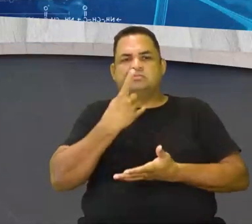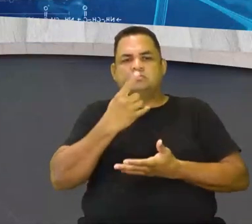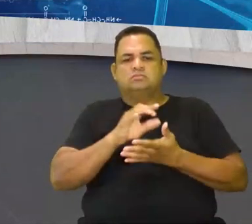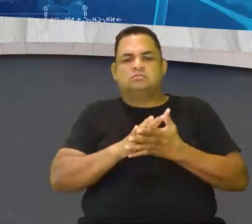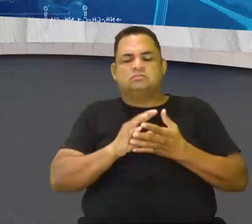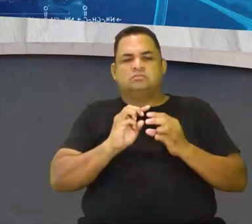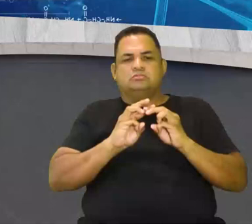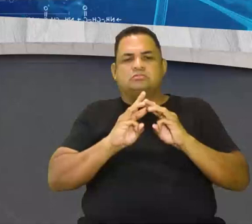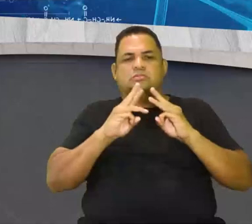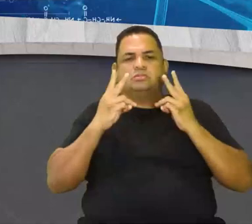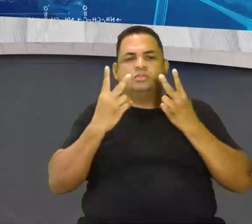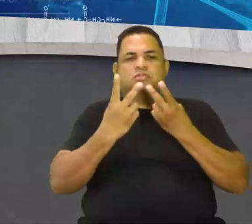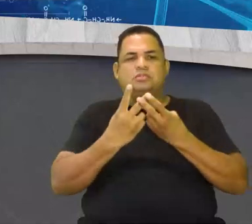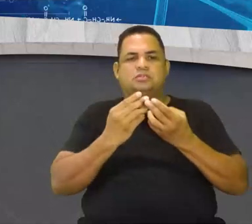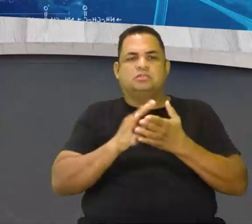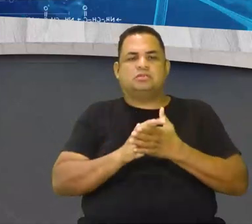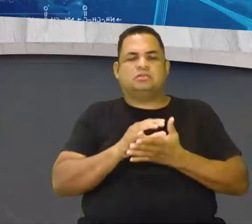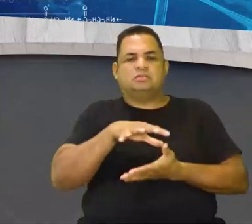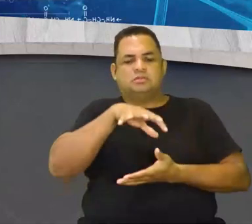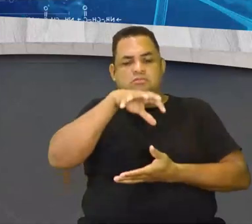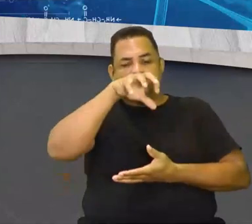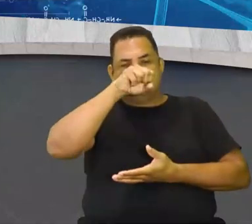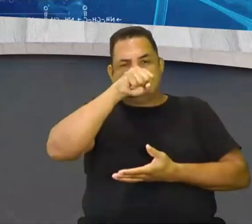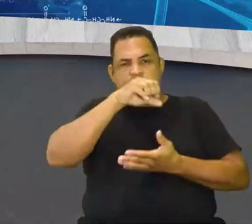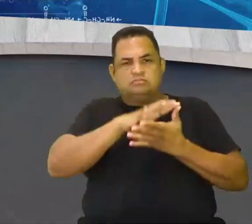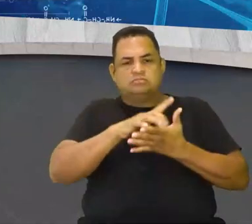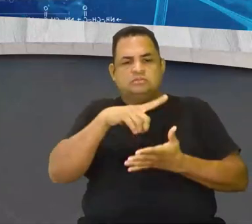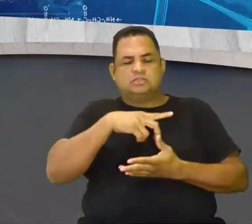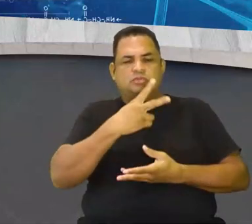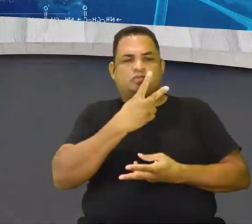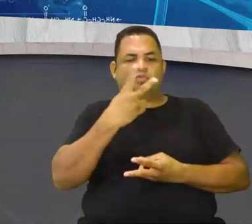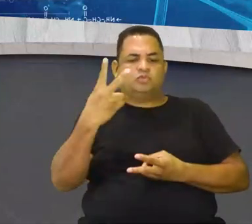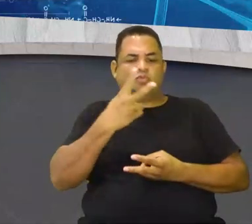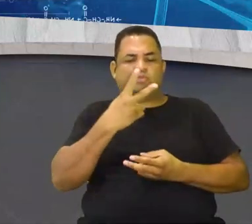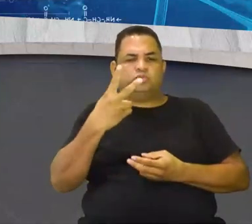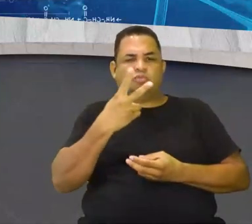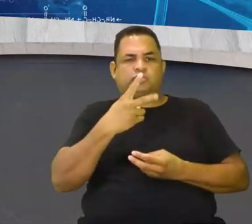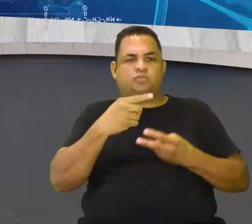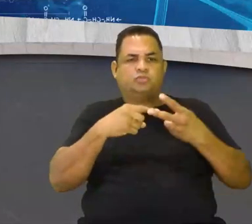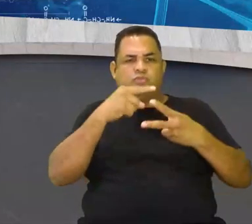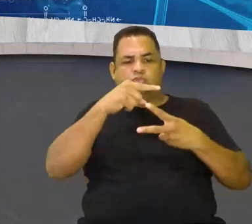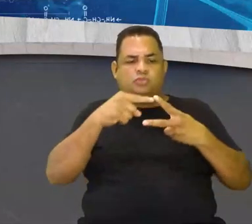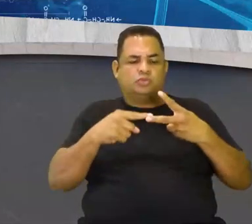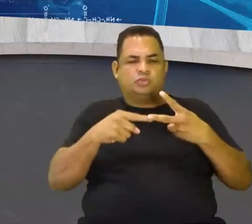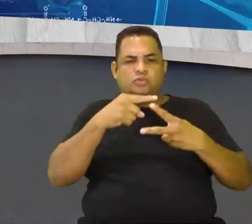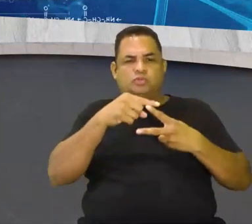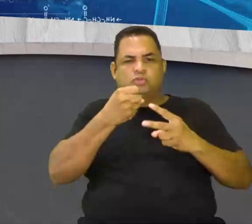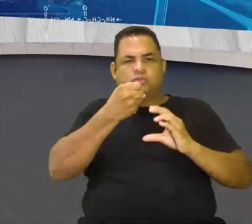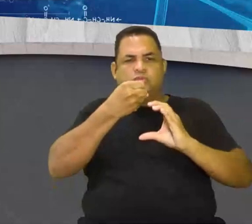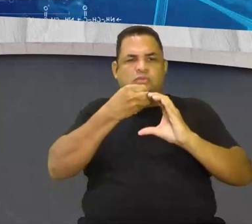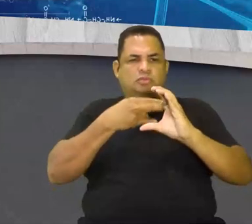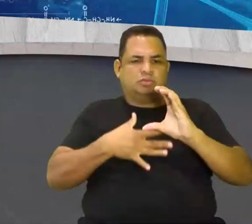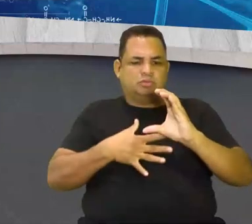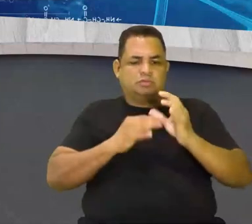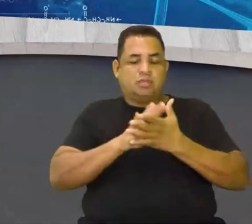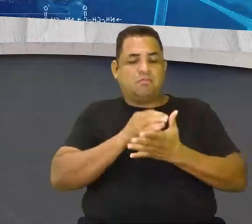encontra na matéria do ar. O odor tem duas características, professora Sabrina. Aquela que agrada, eu chamo de